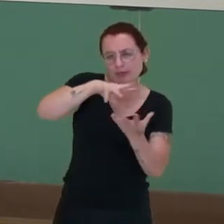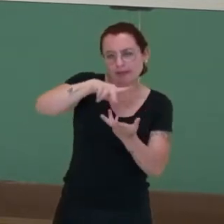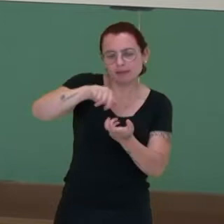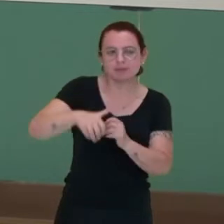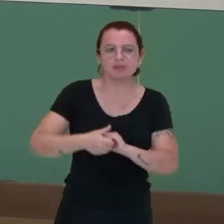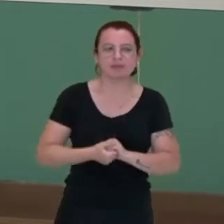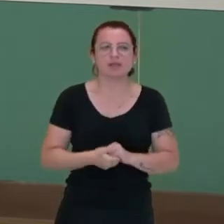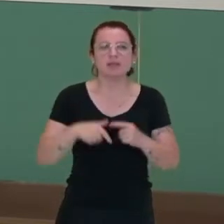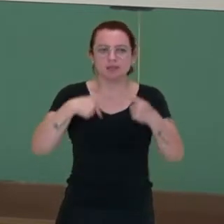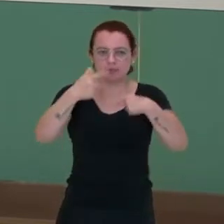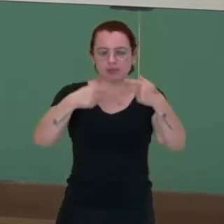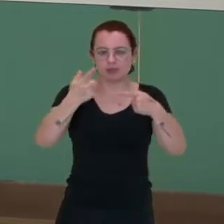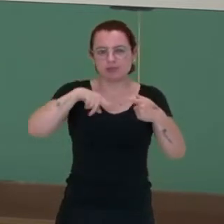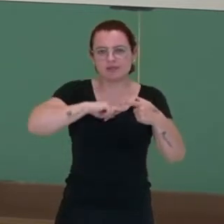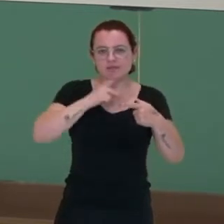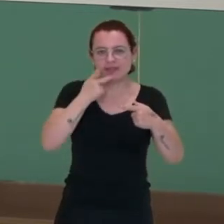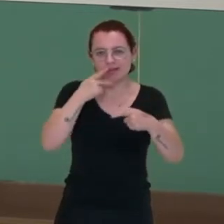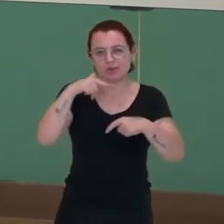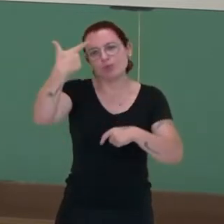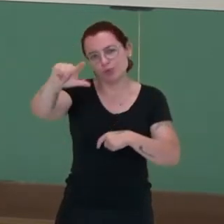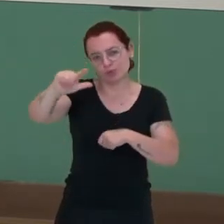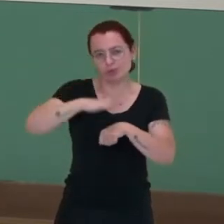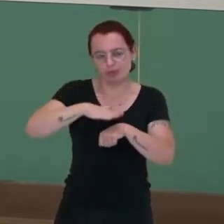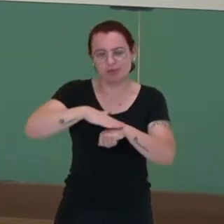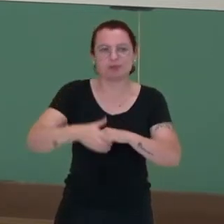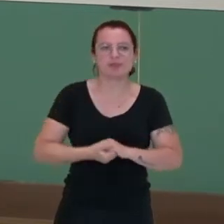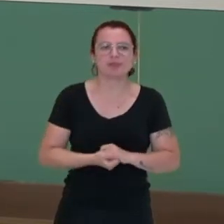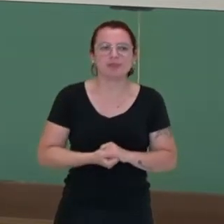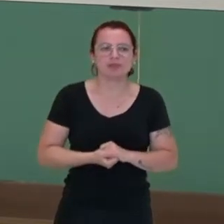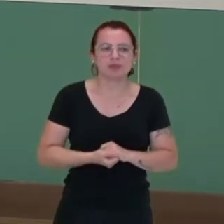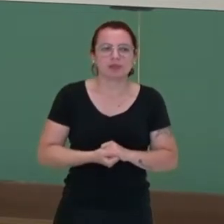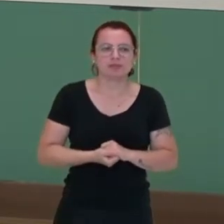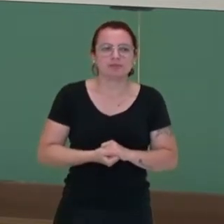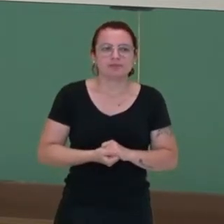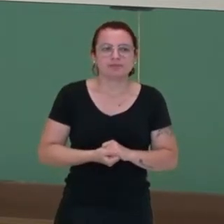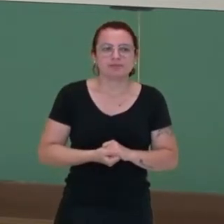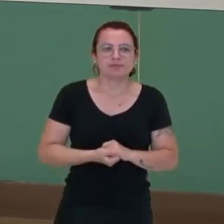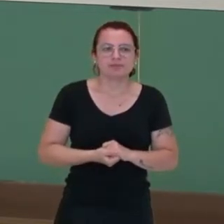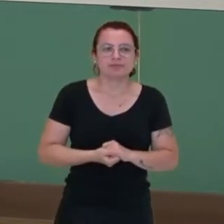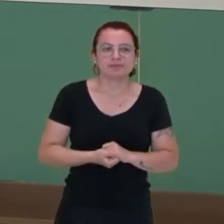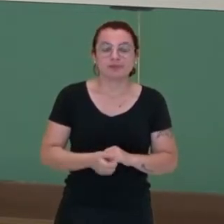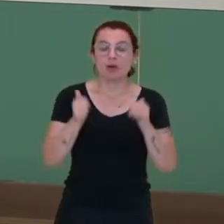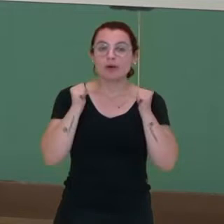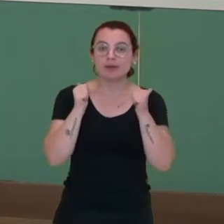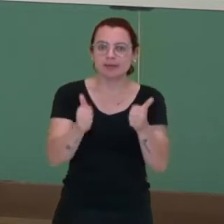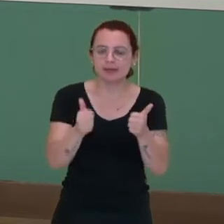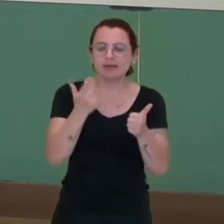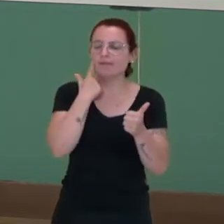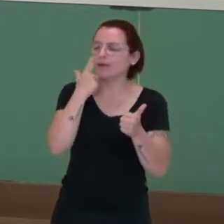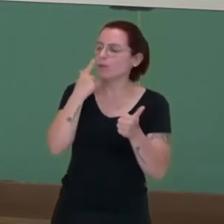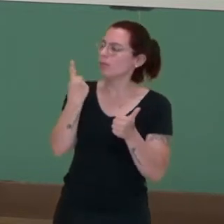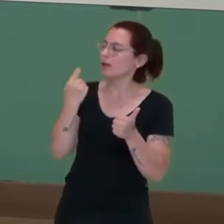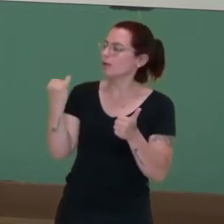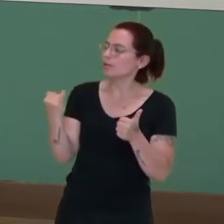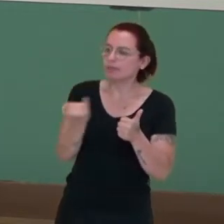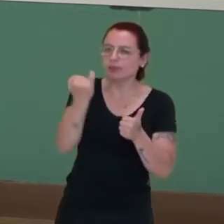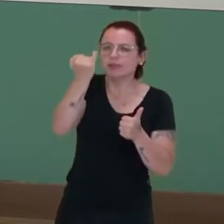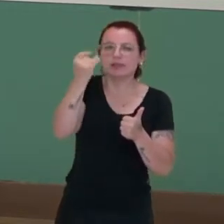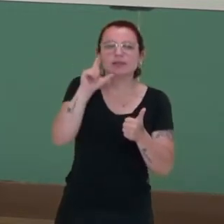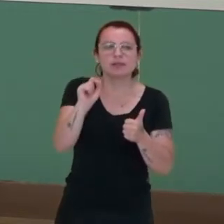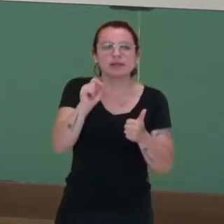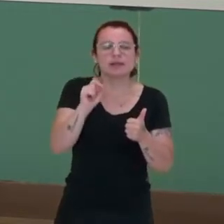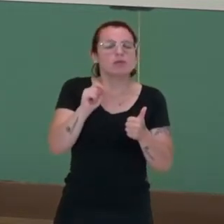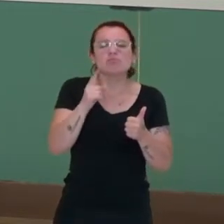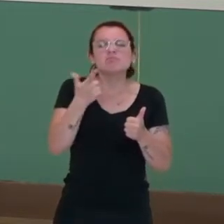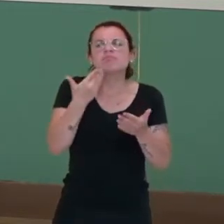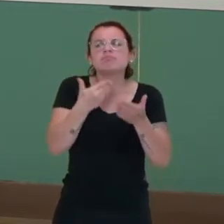A gente vai falar um pouquinho isso em outros momentos. Bem, uma coisa importante, né, que esse tipo de movimento não depende nem da